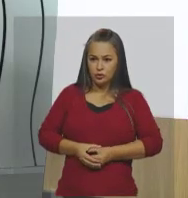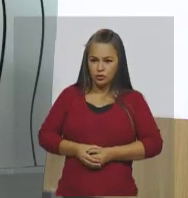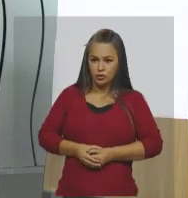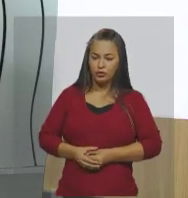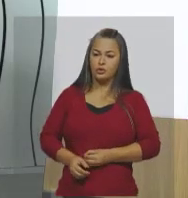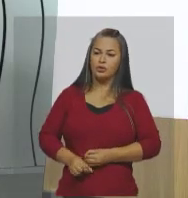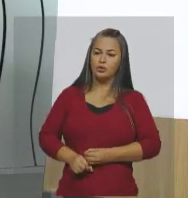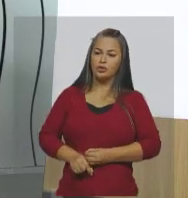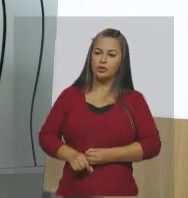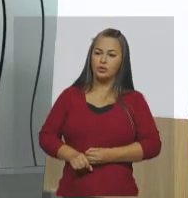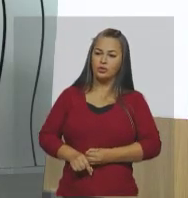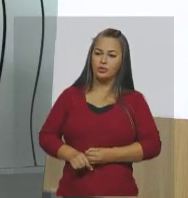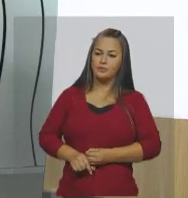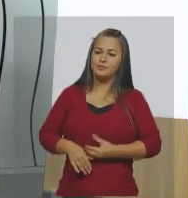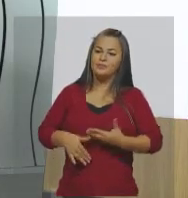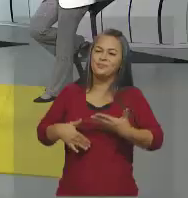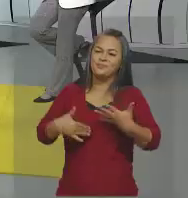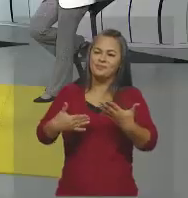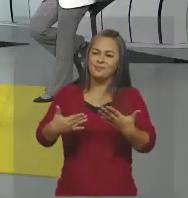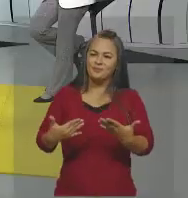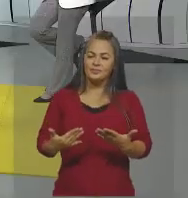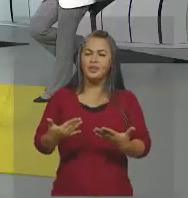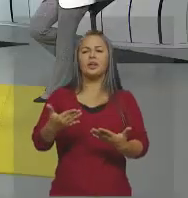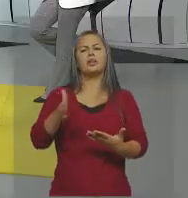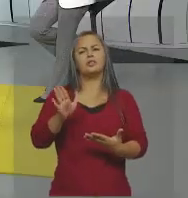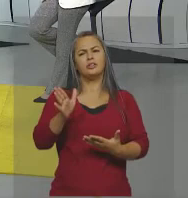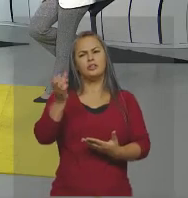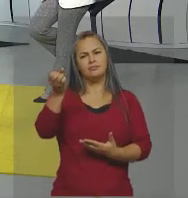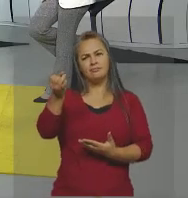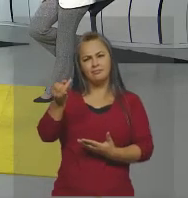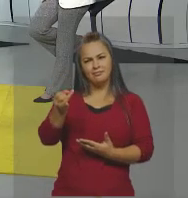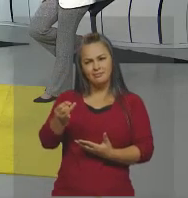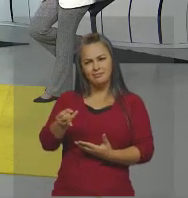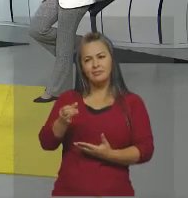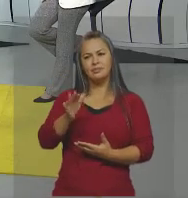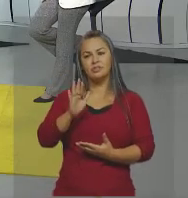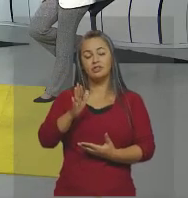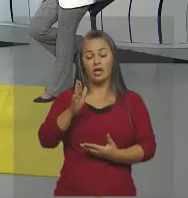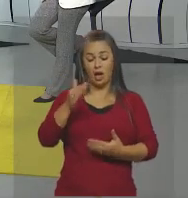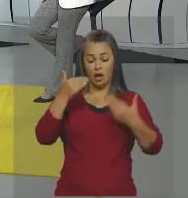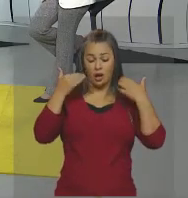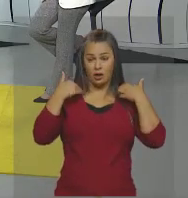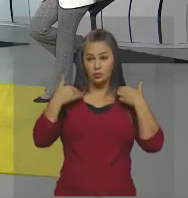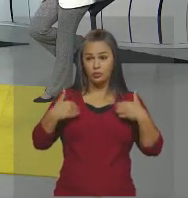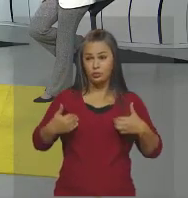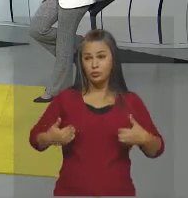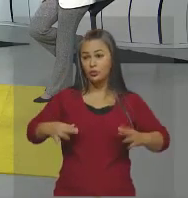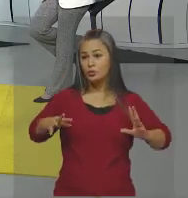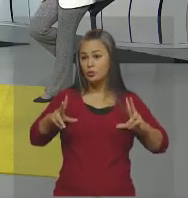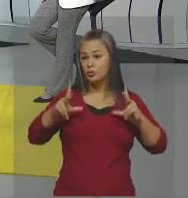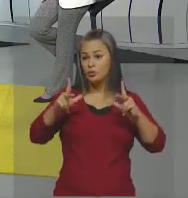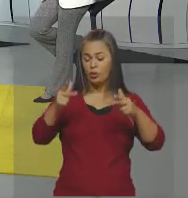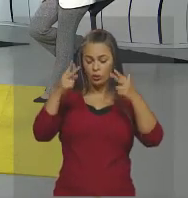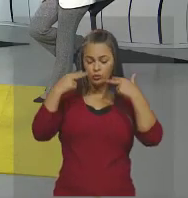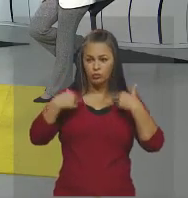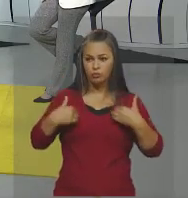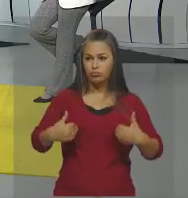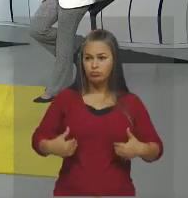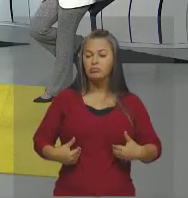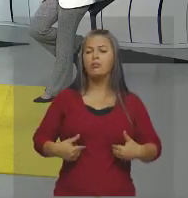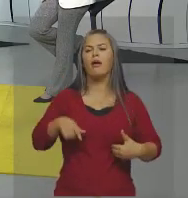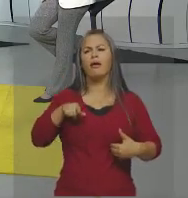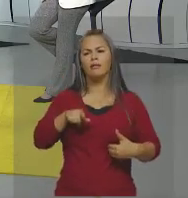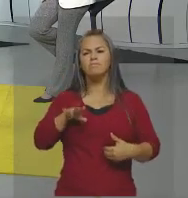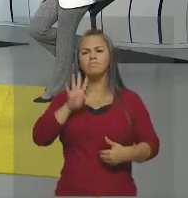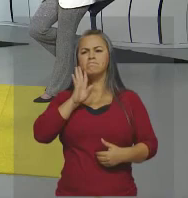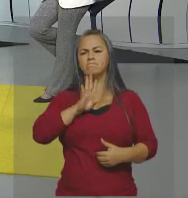Bruna, falar dos sistemas que fazem parte do funcionamento do nosso corpo é muito interessante. E eu tinha isso para